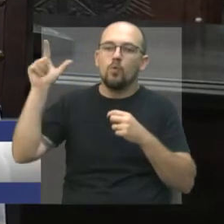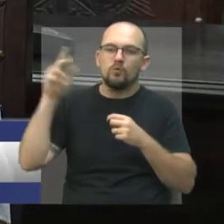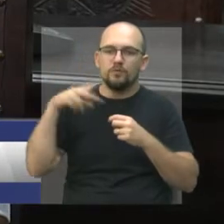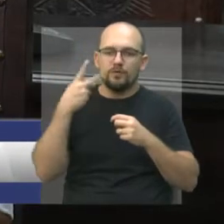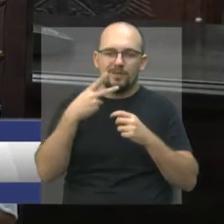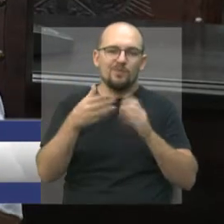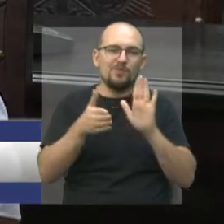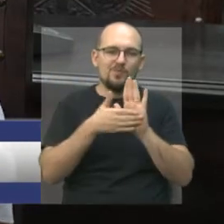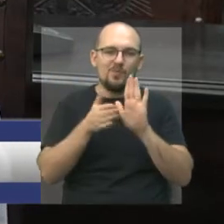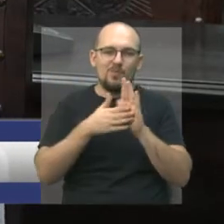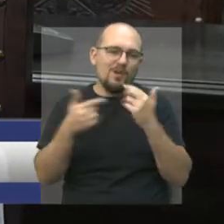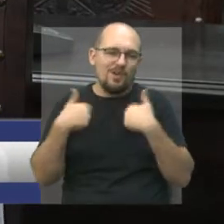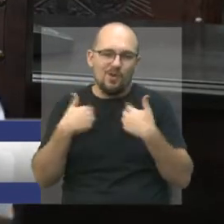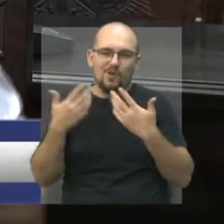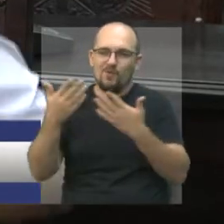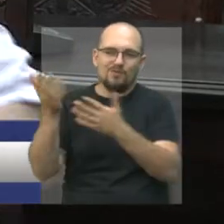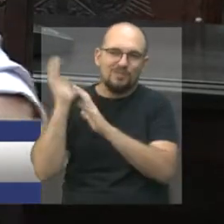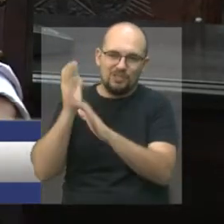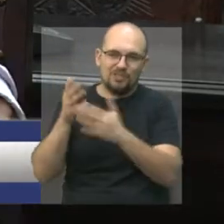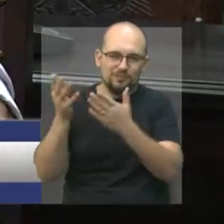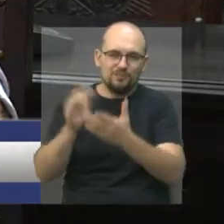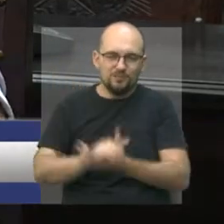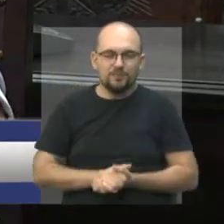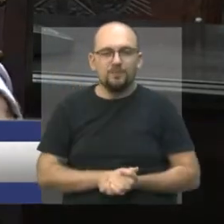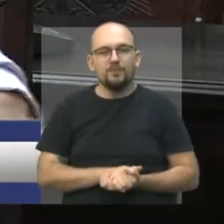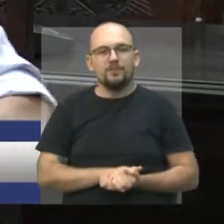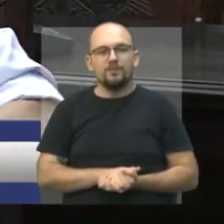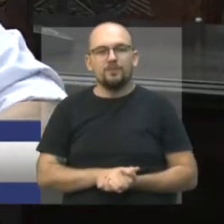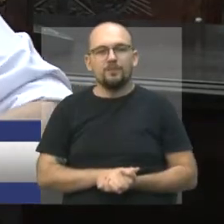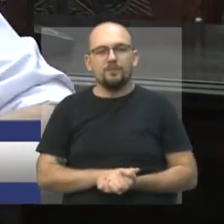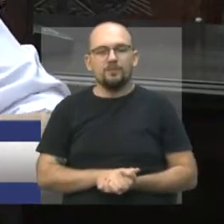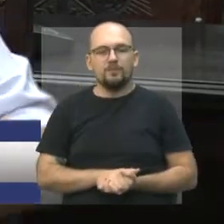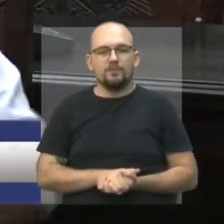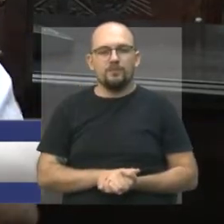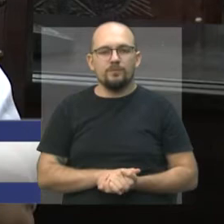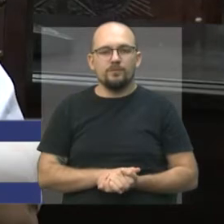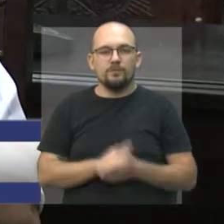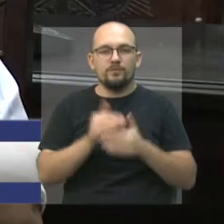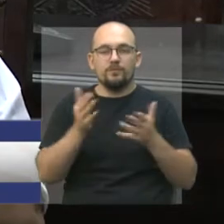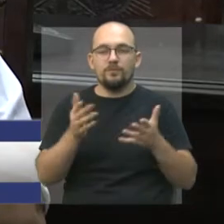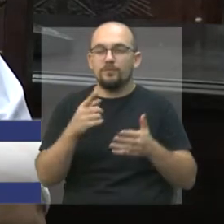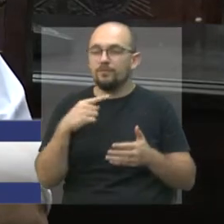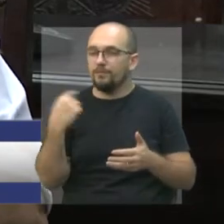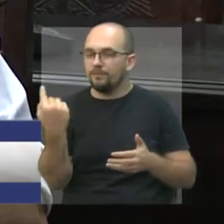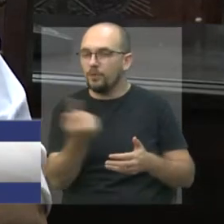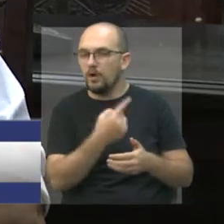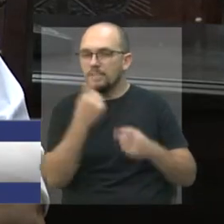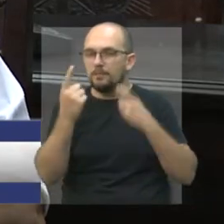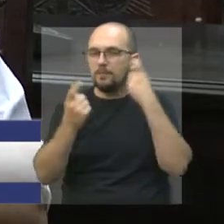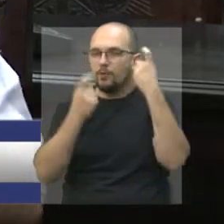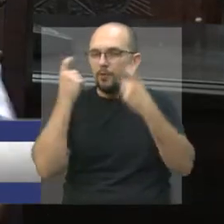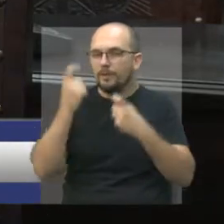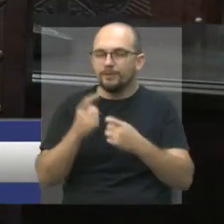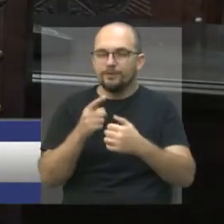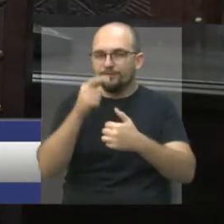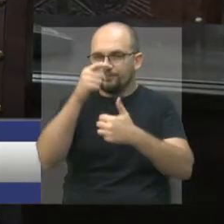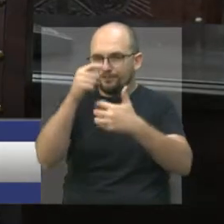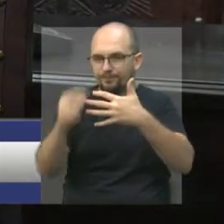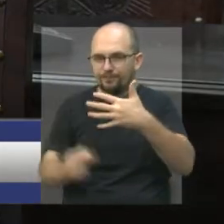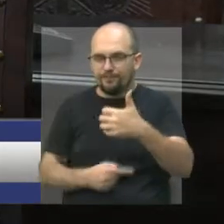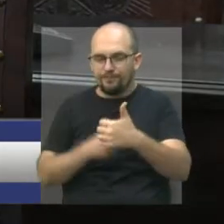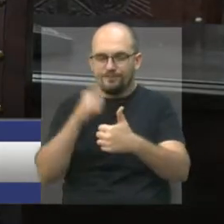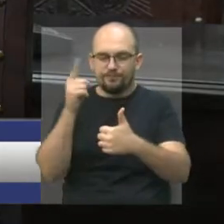propuseram, como eu, como o vereador Tito. Então, a preocupação nossa é, primeiro, com